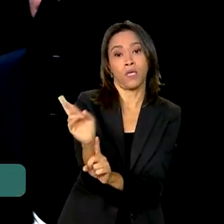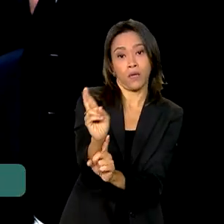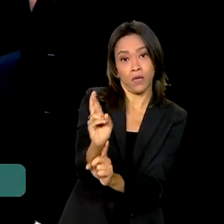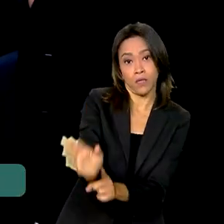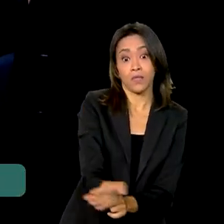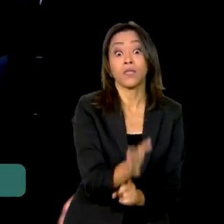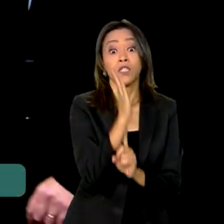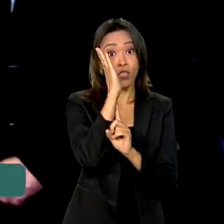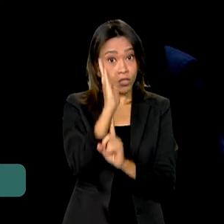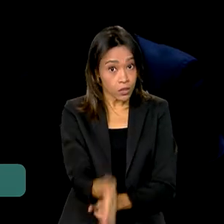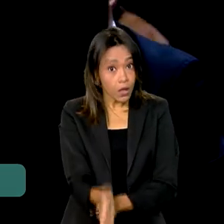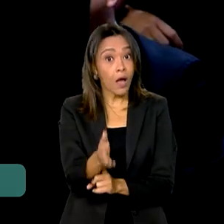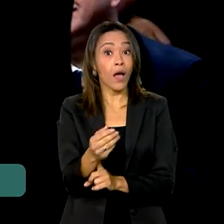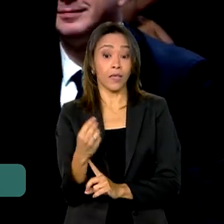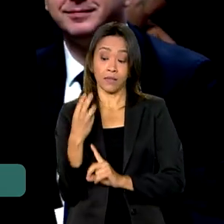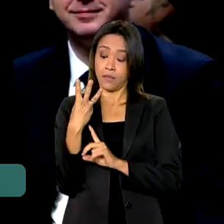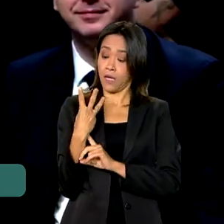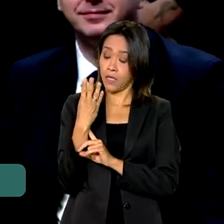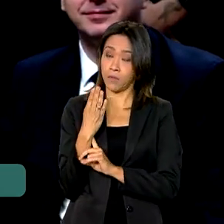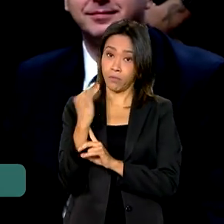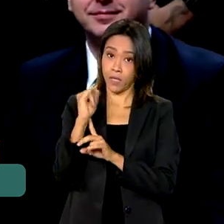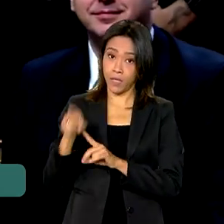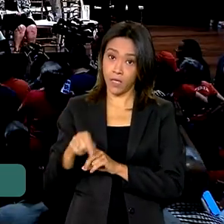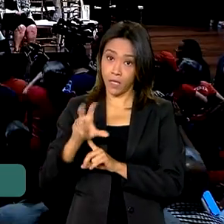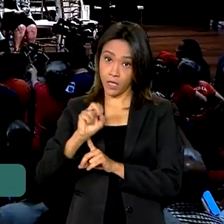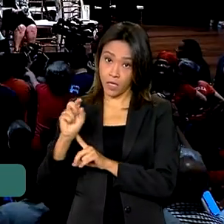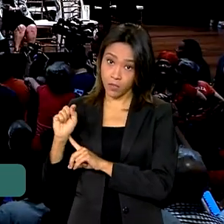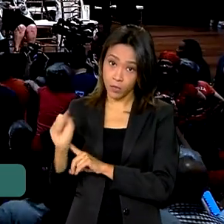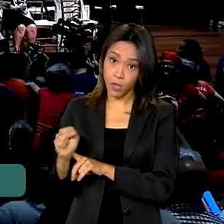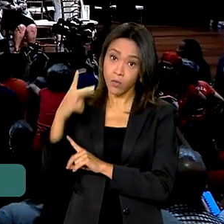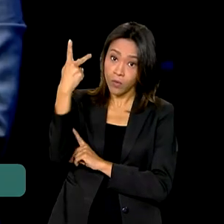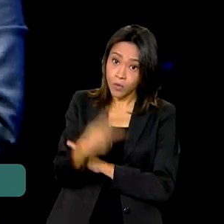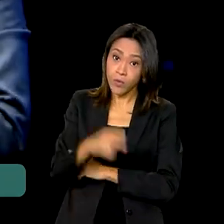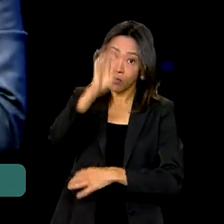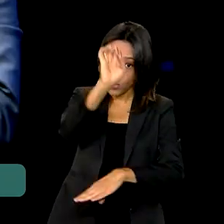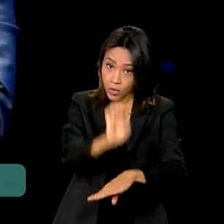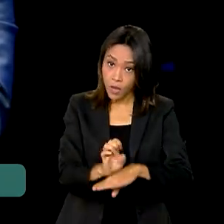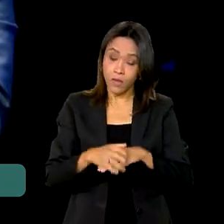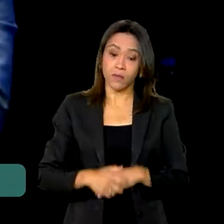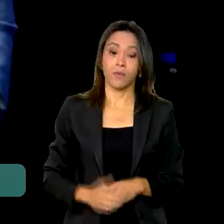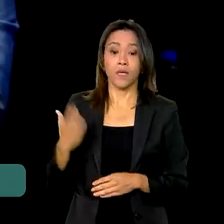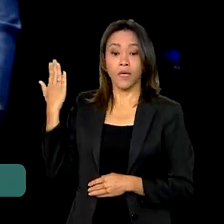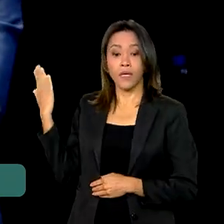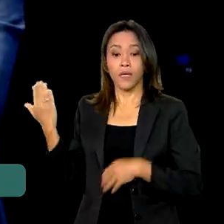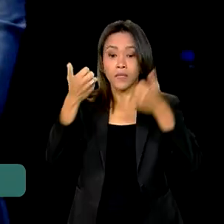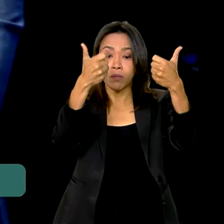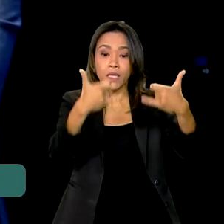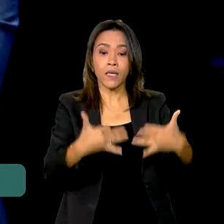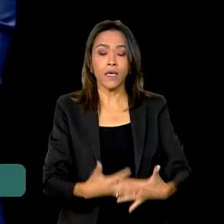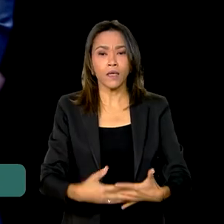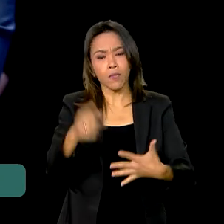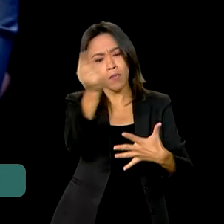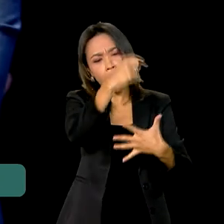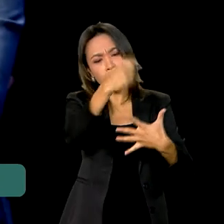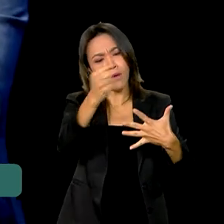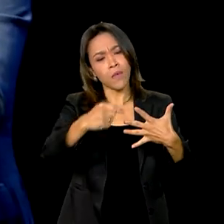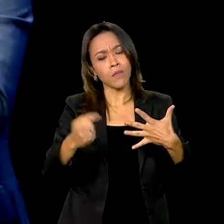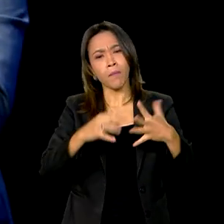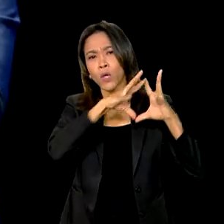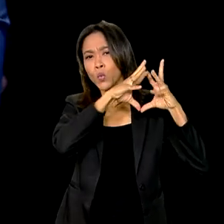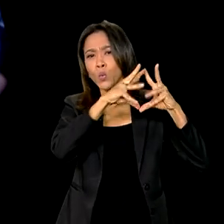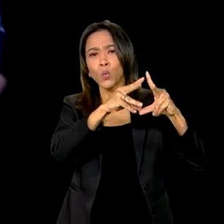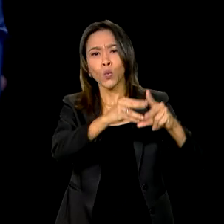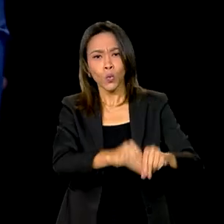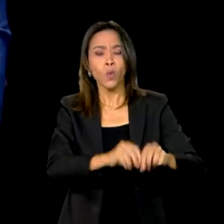reais, sendo 3 bilhões e meio só em Minas Gerais. Tudo isso para destacar a